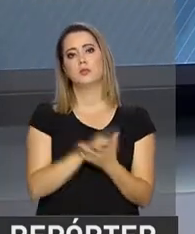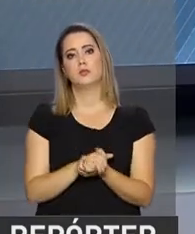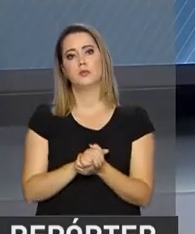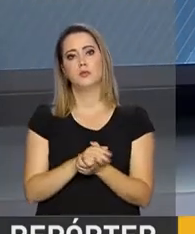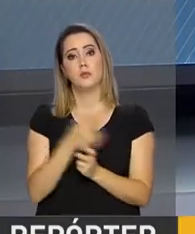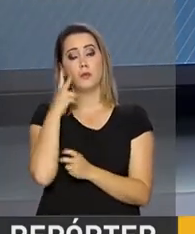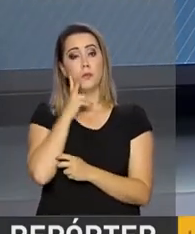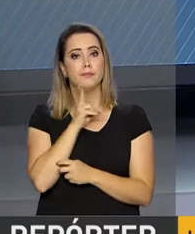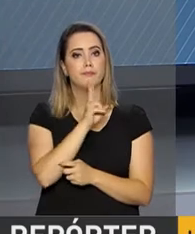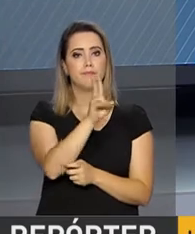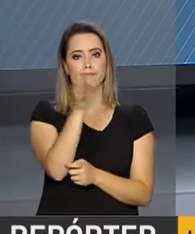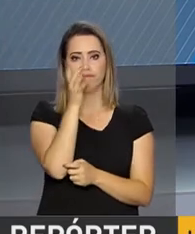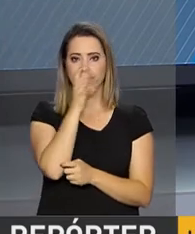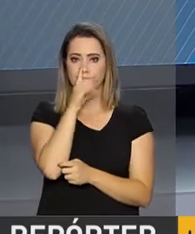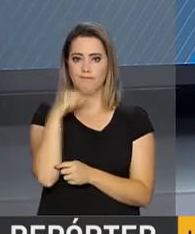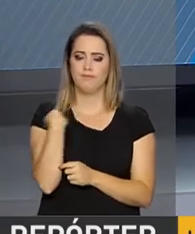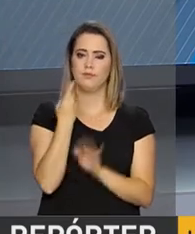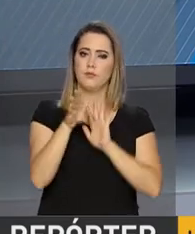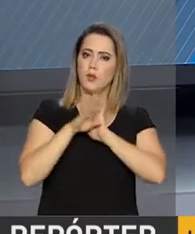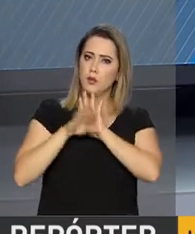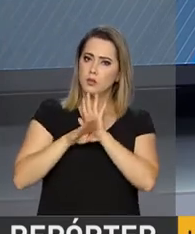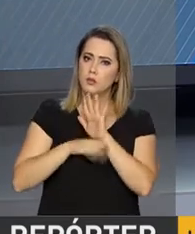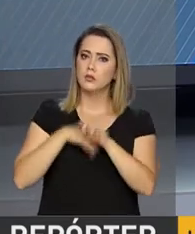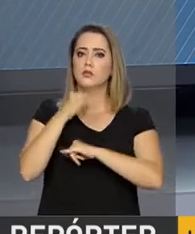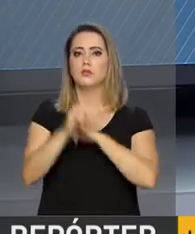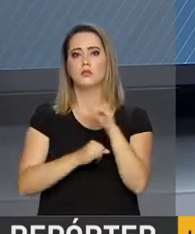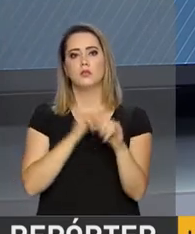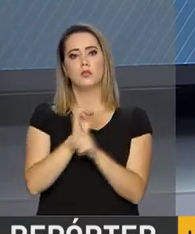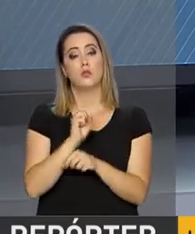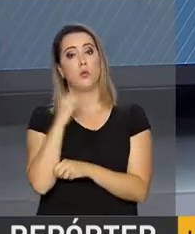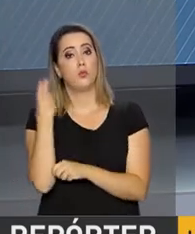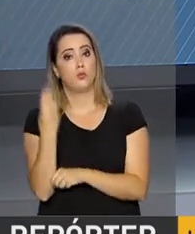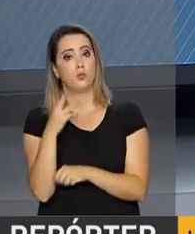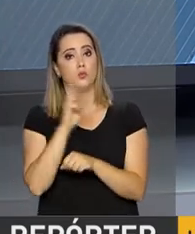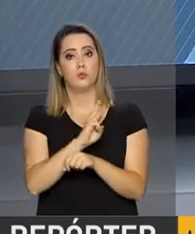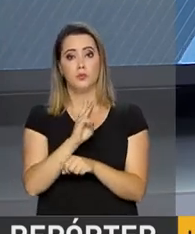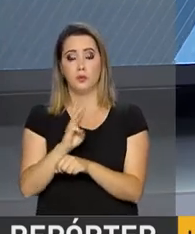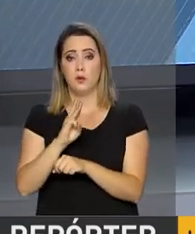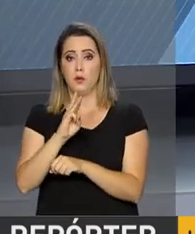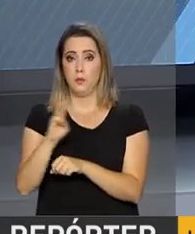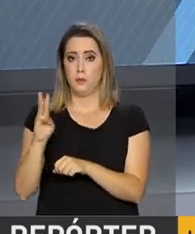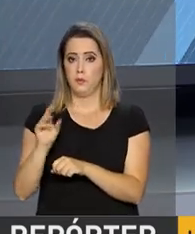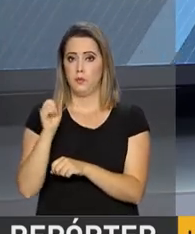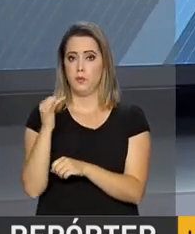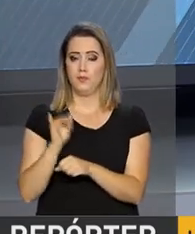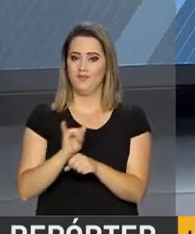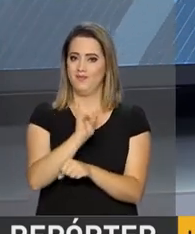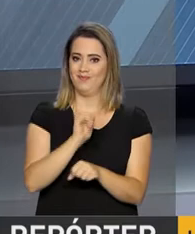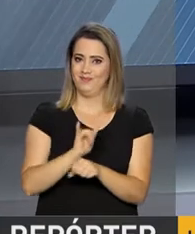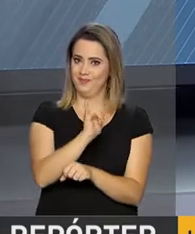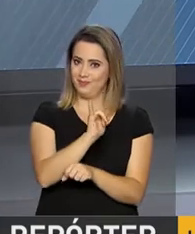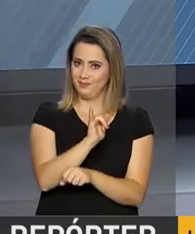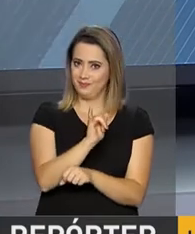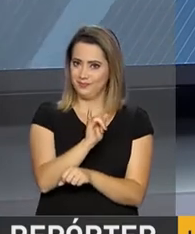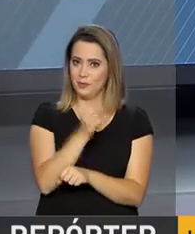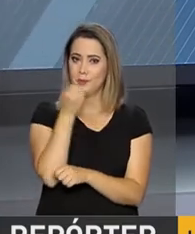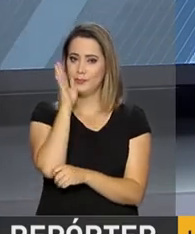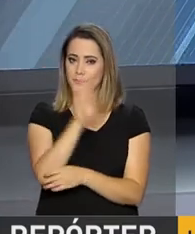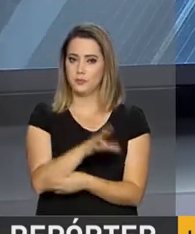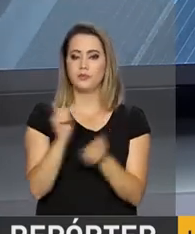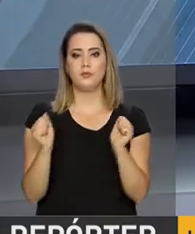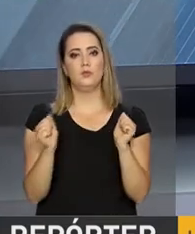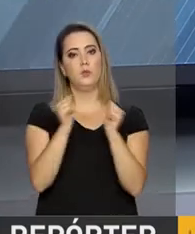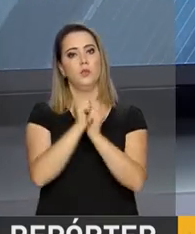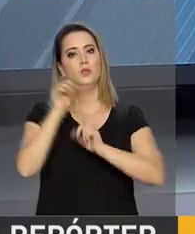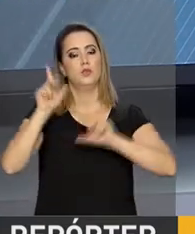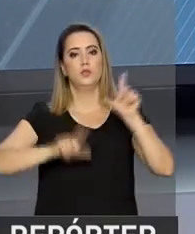nbr você pode acompanhar a nossa programação pela internet no site da npr o nosso canal no youtube uma boa tarde